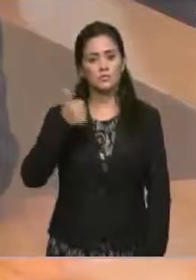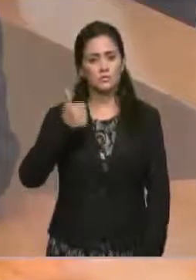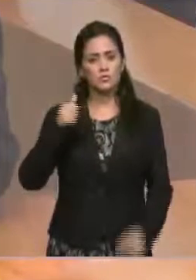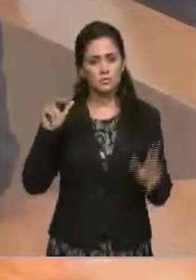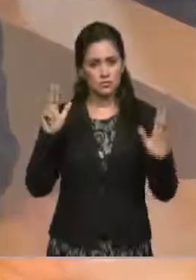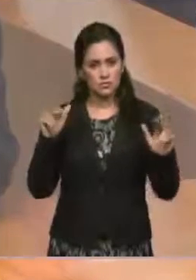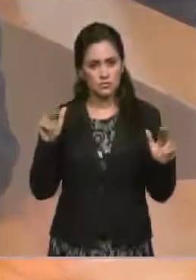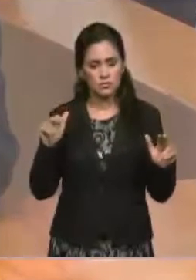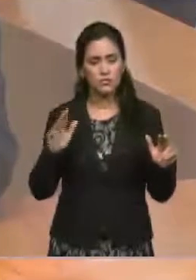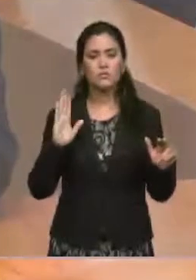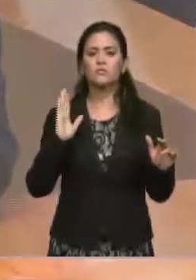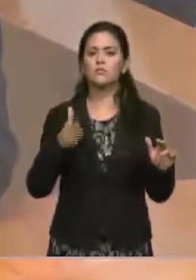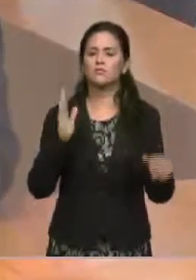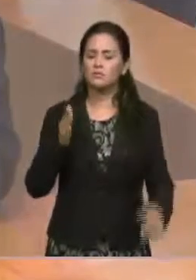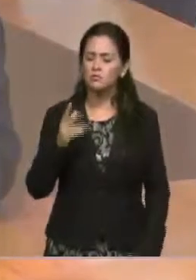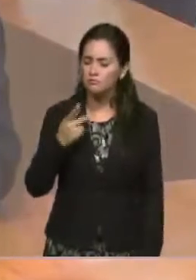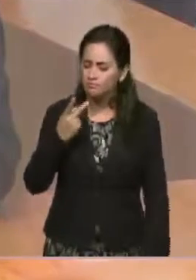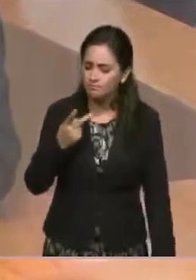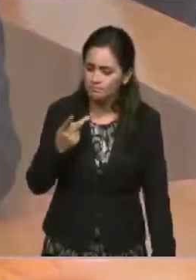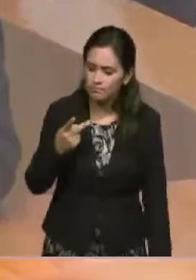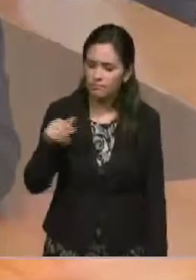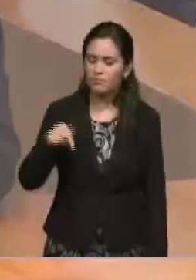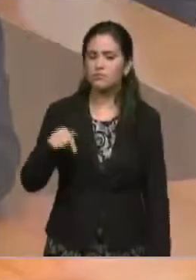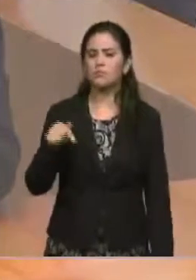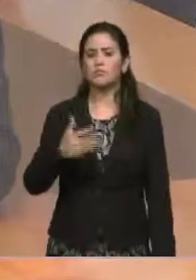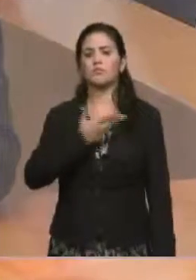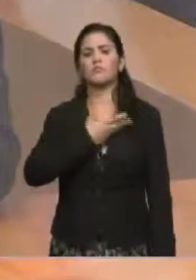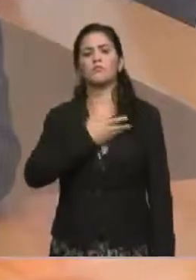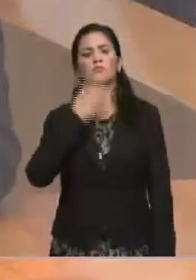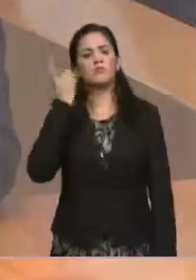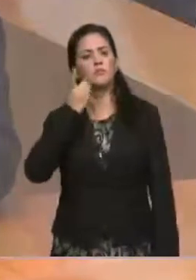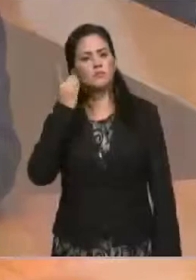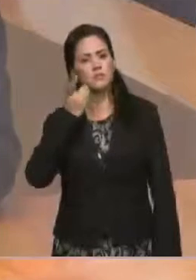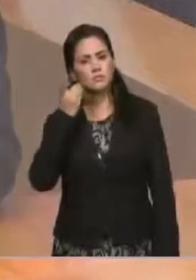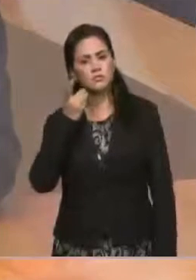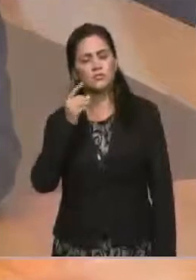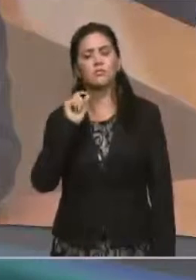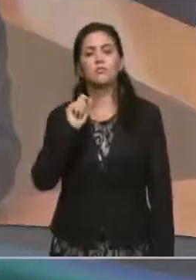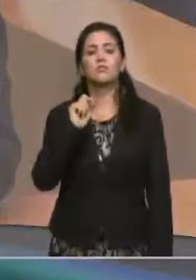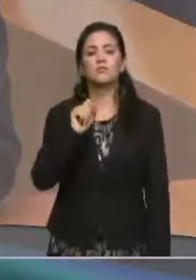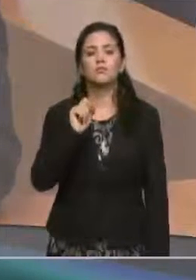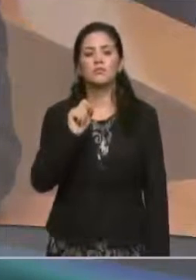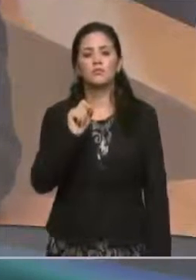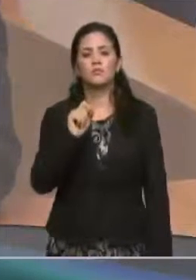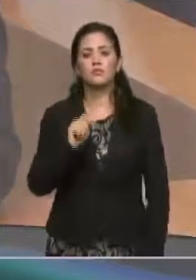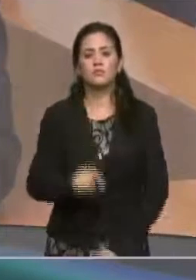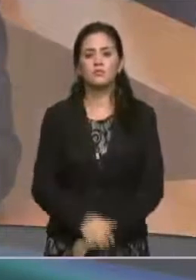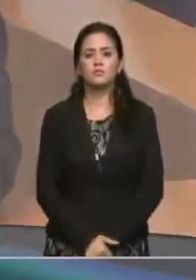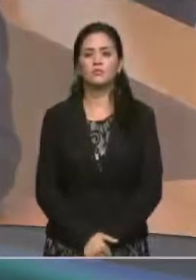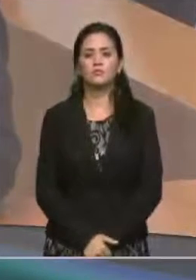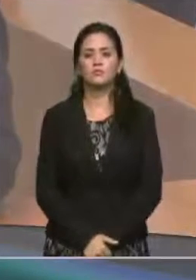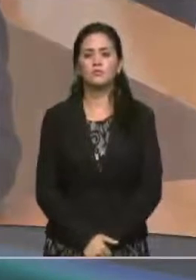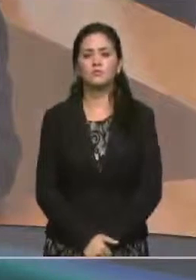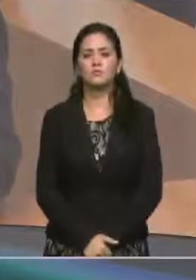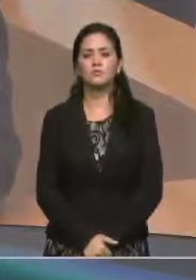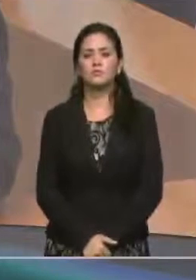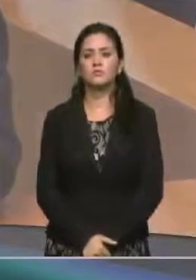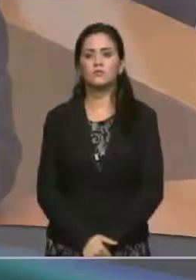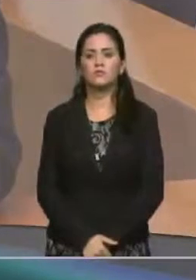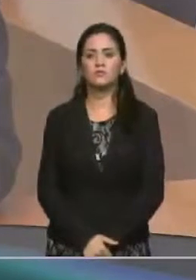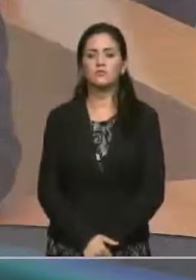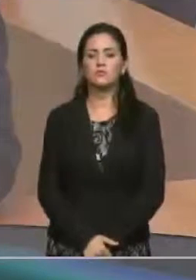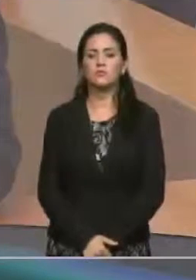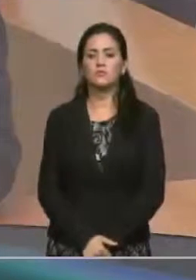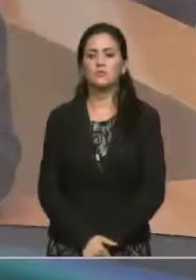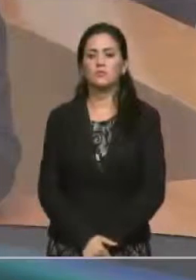foi bastante comentado aqui pelos colegas parlamentares, que é a situação dramática e de abandono